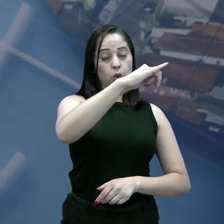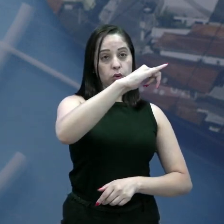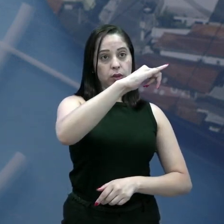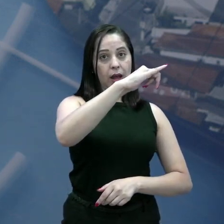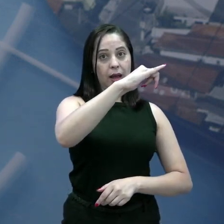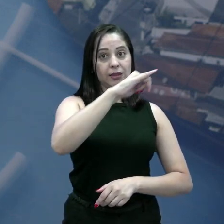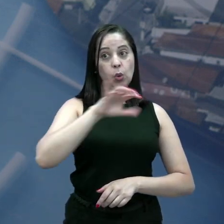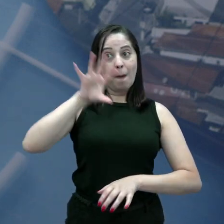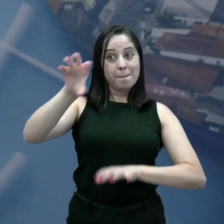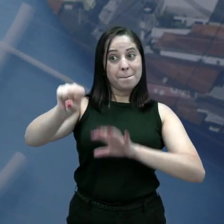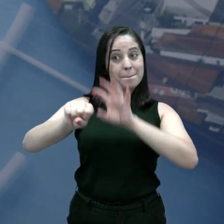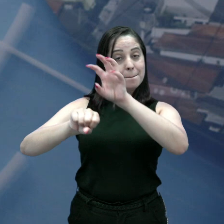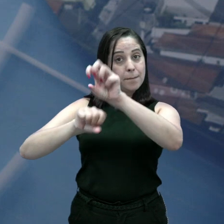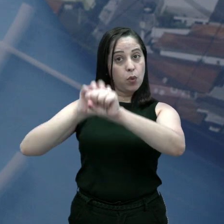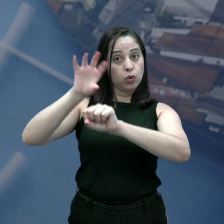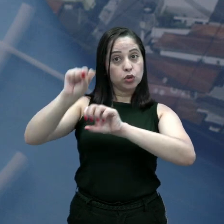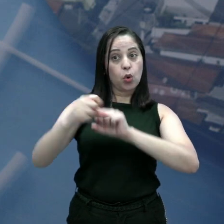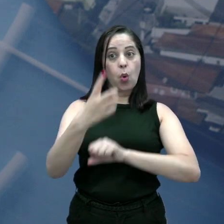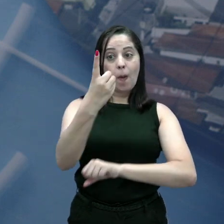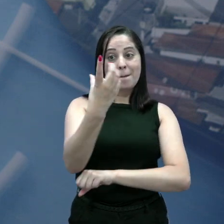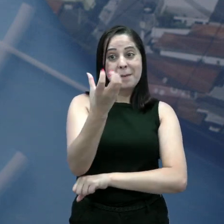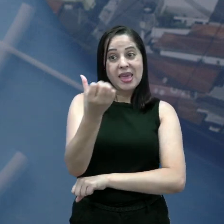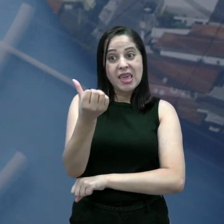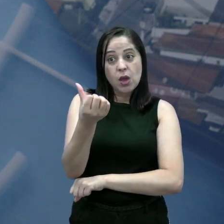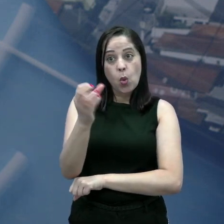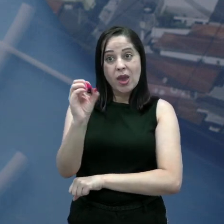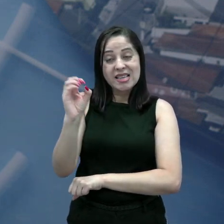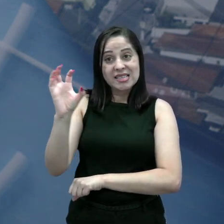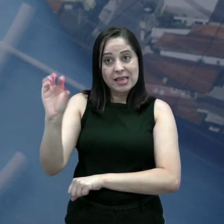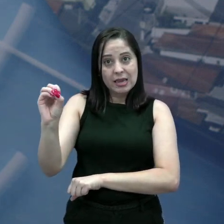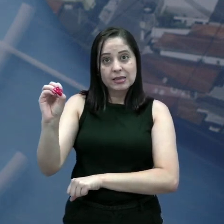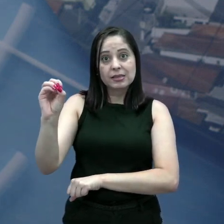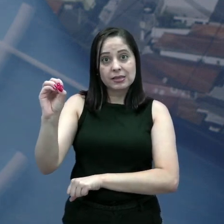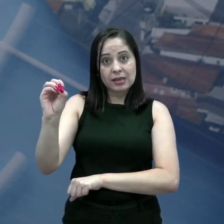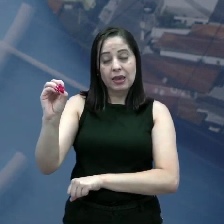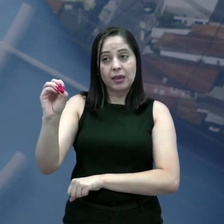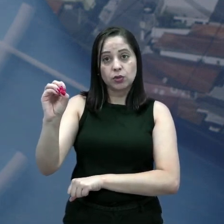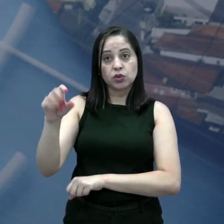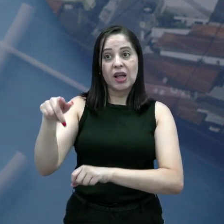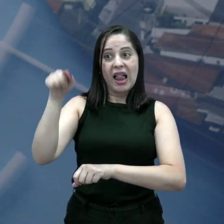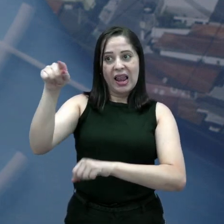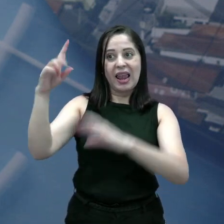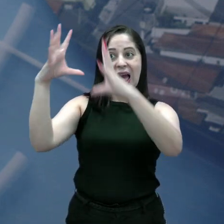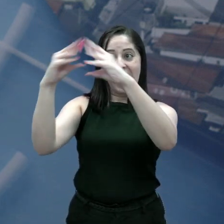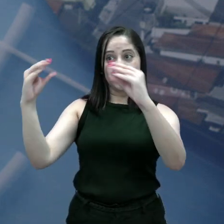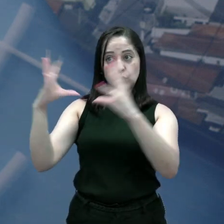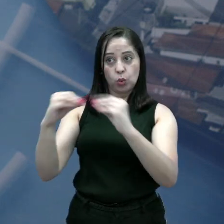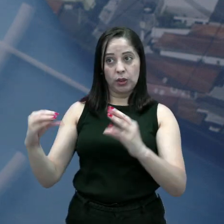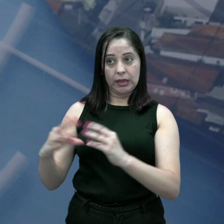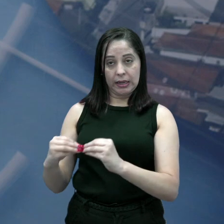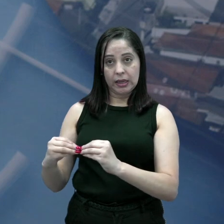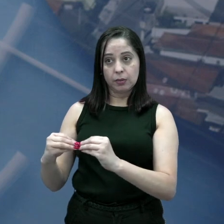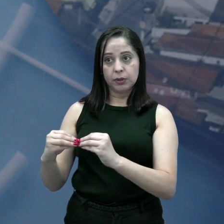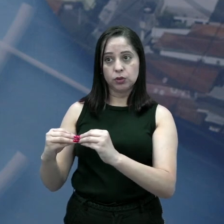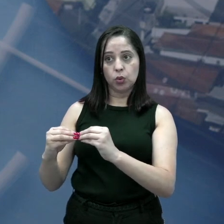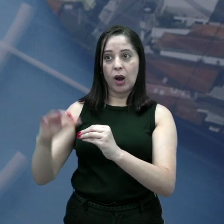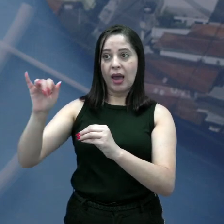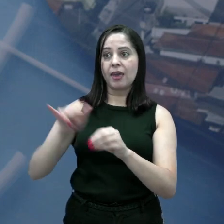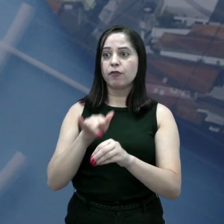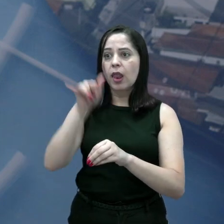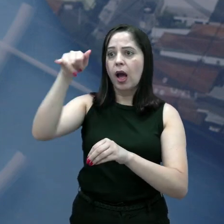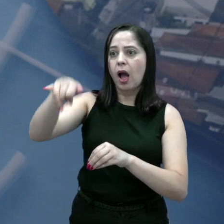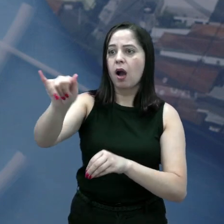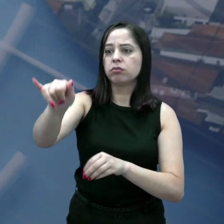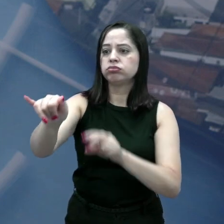1.600 brasileiros também que foram repatriados do Líbano, ou também libaneses que vieram para o Brasil,